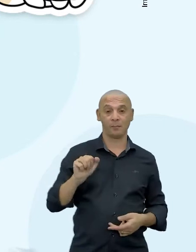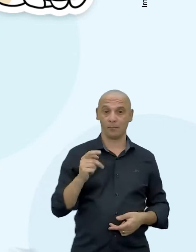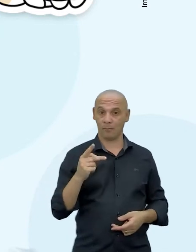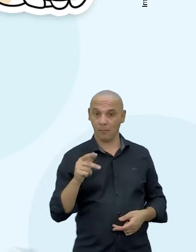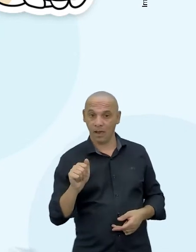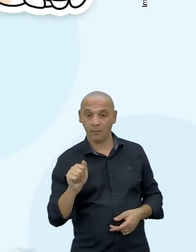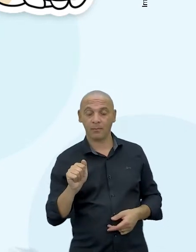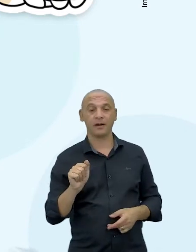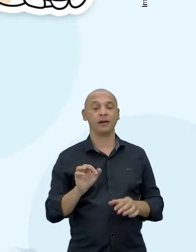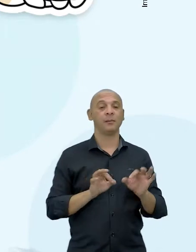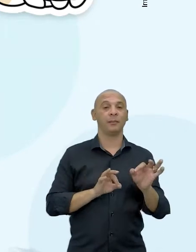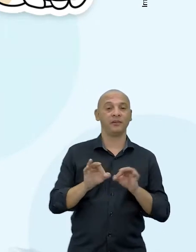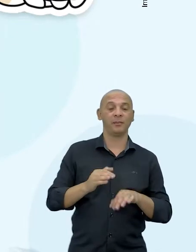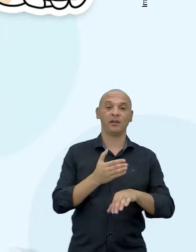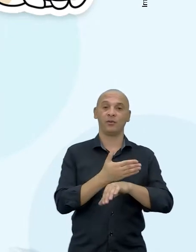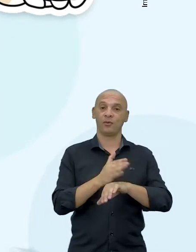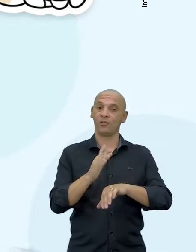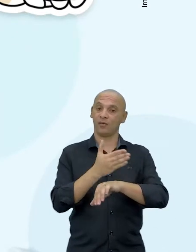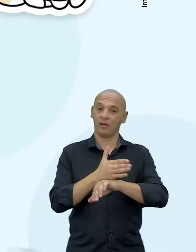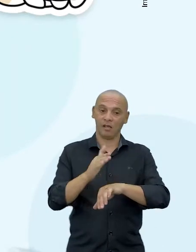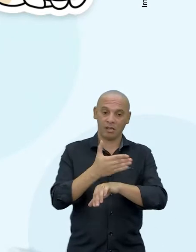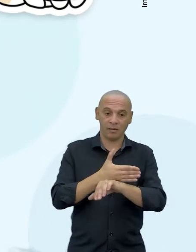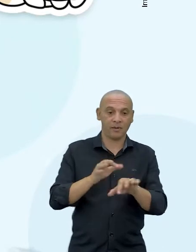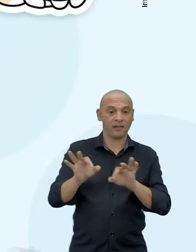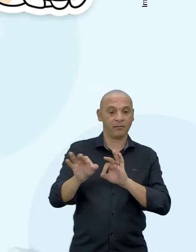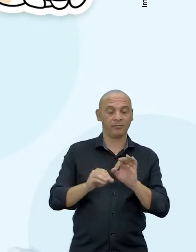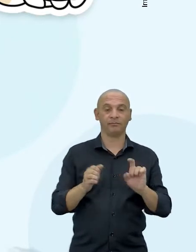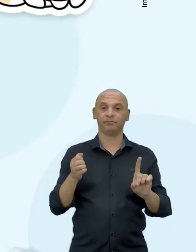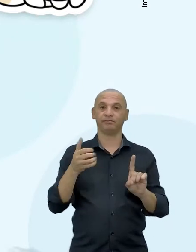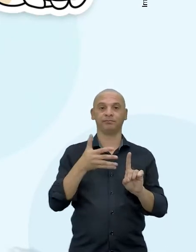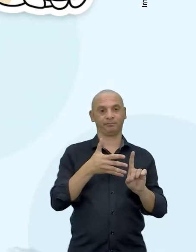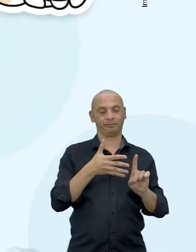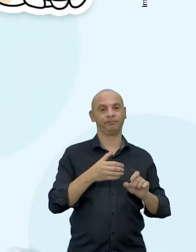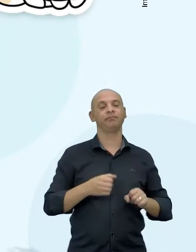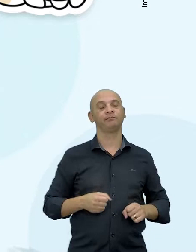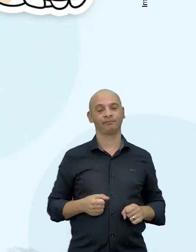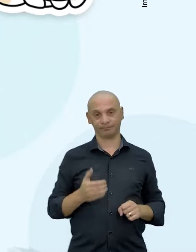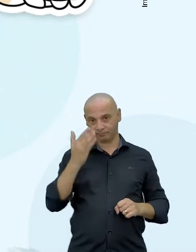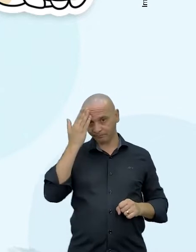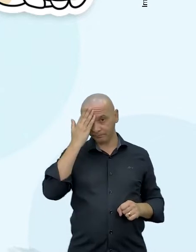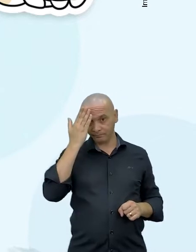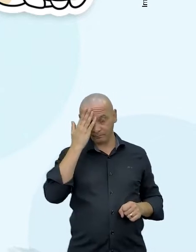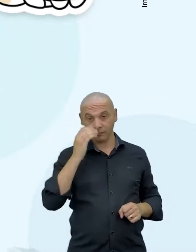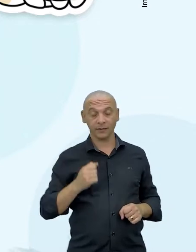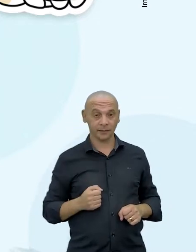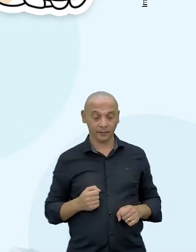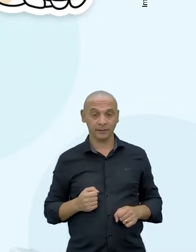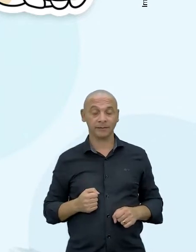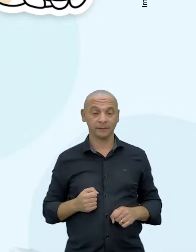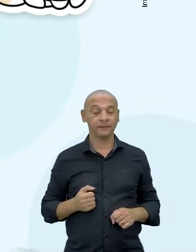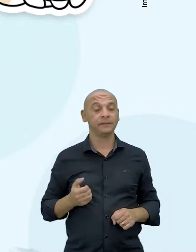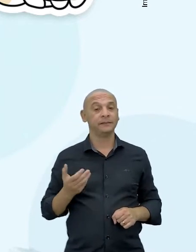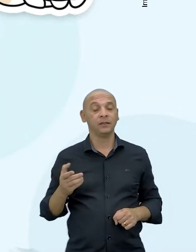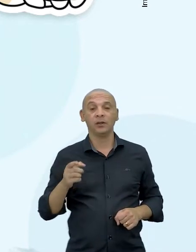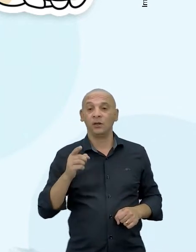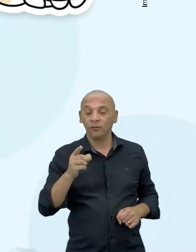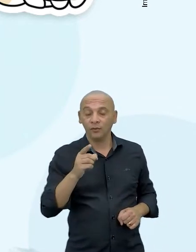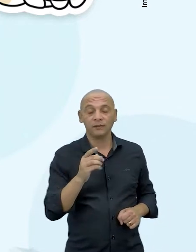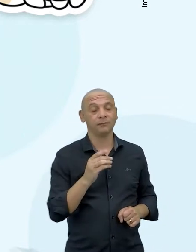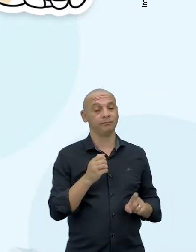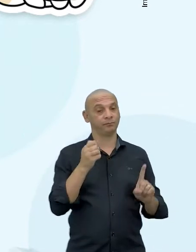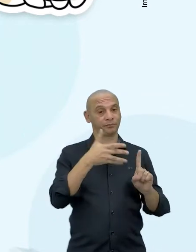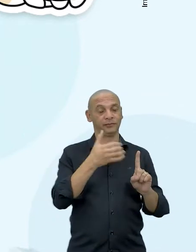eu tirei essas informações, que é o mapa, que é um material de apoio, de planejamento, prática de aprofundamento, blá,